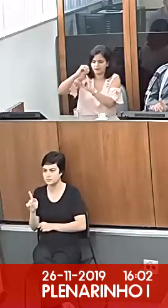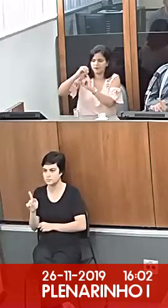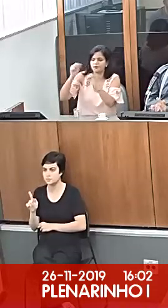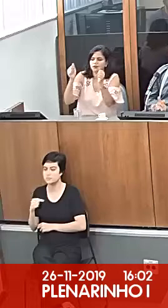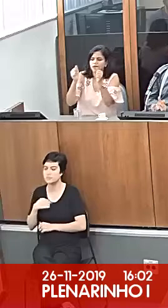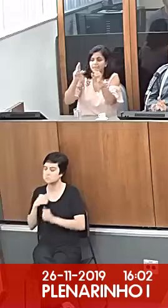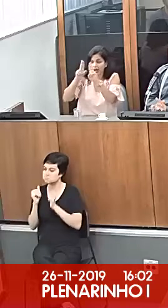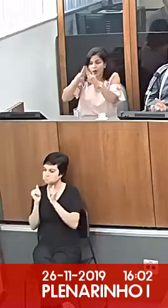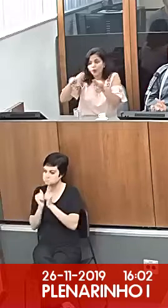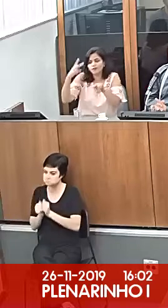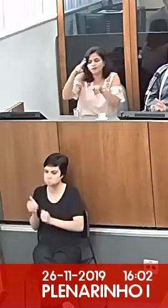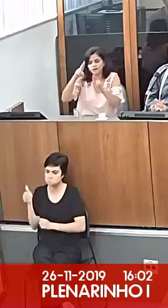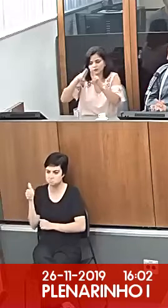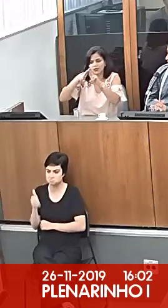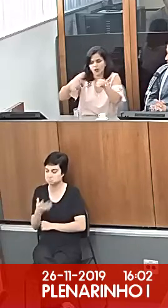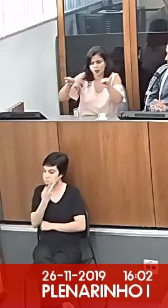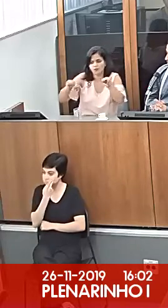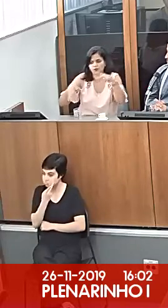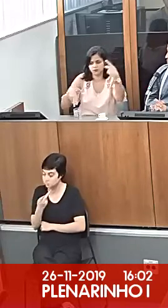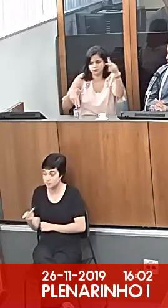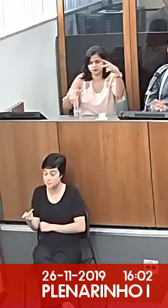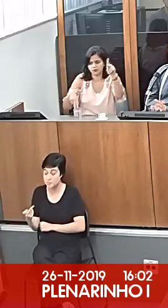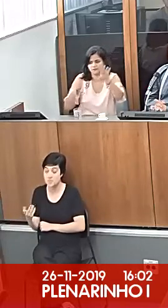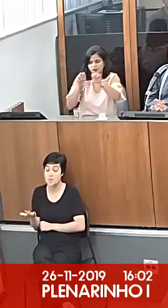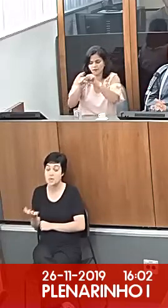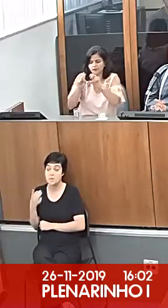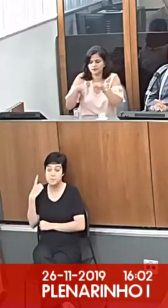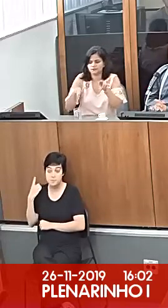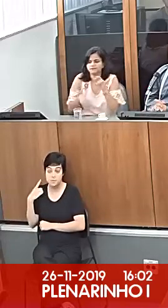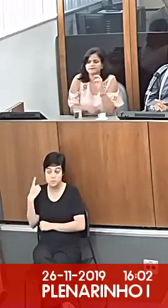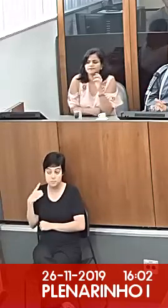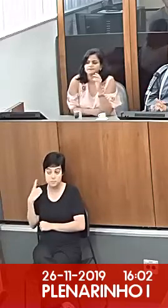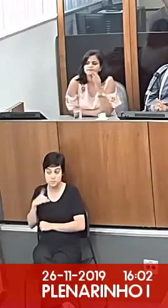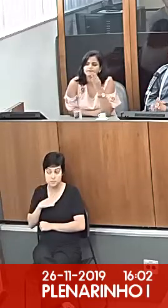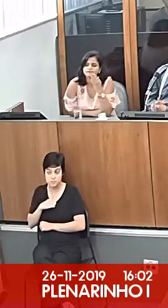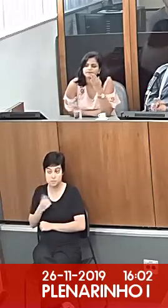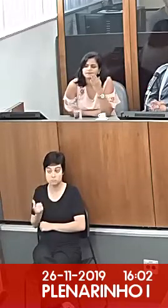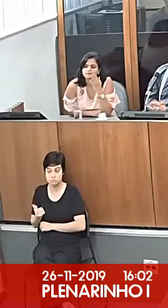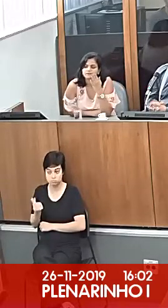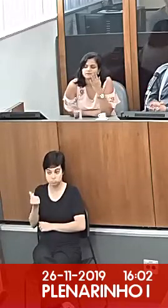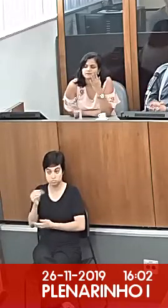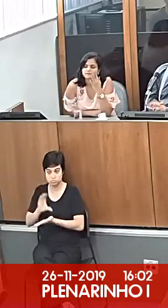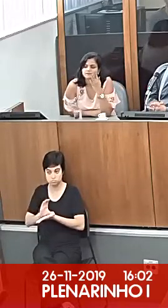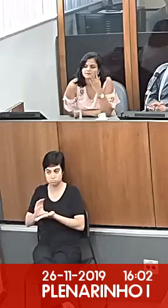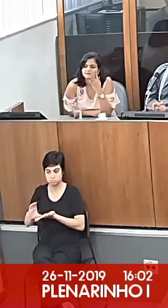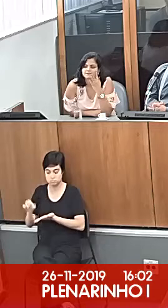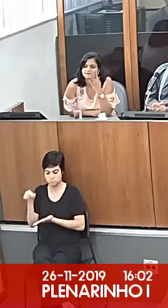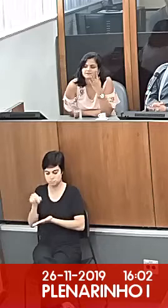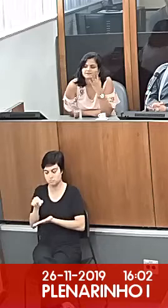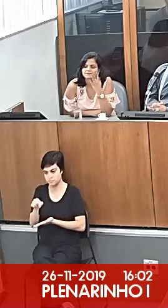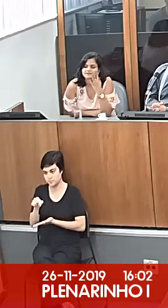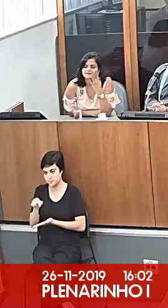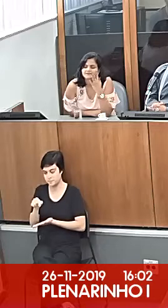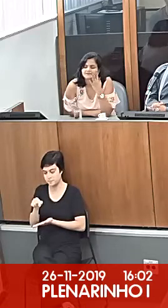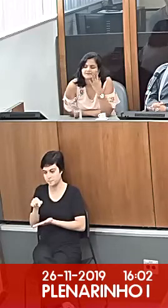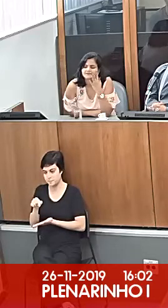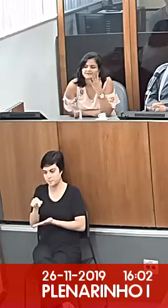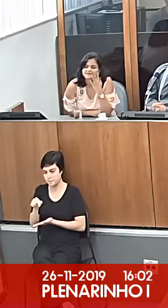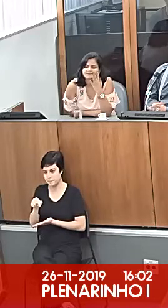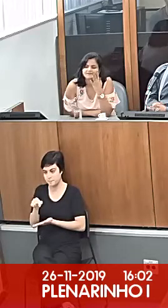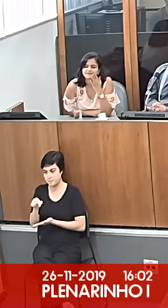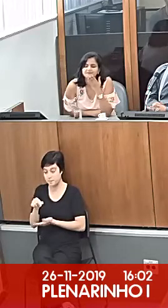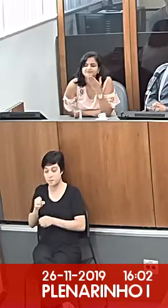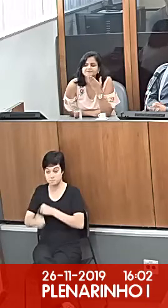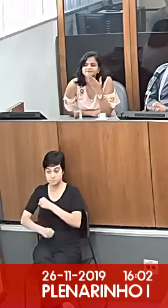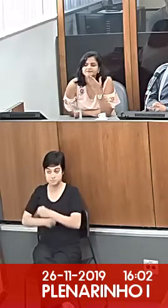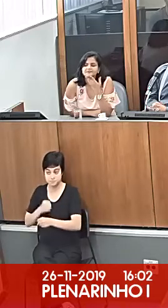o UFMG e os deputados têm uma verba que ele pode ser alocada, né? No